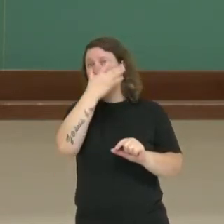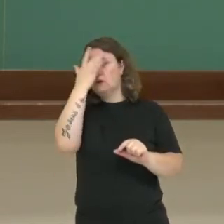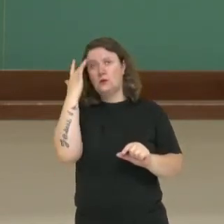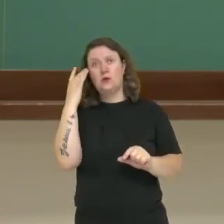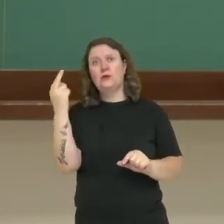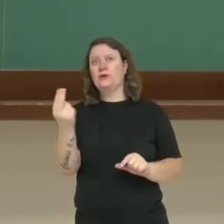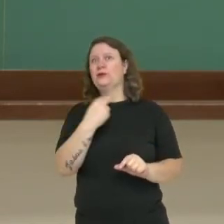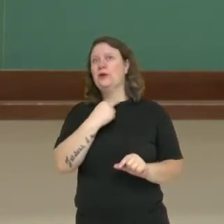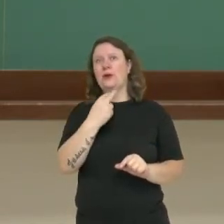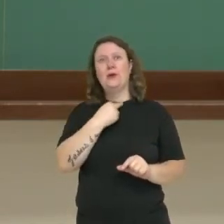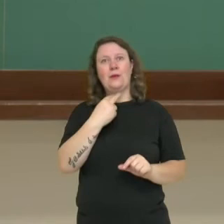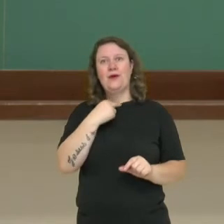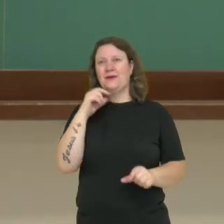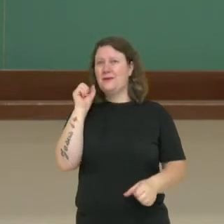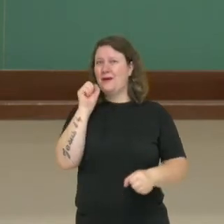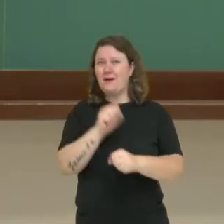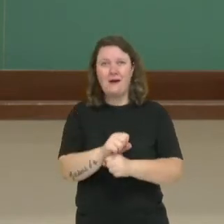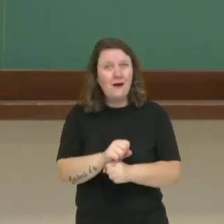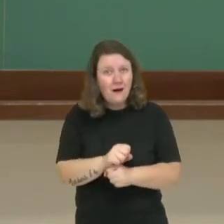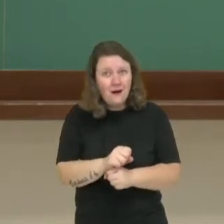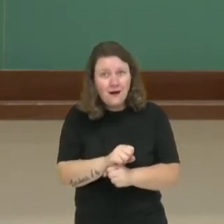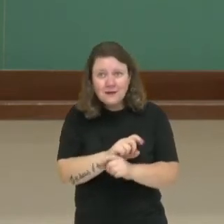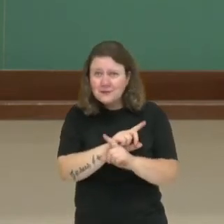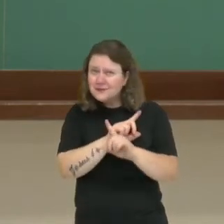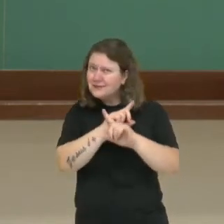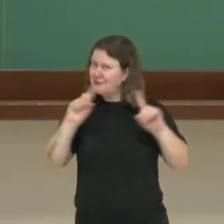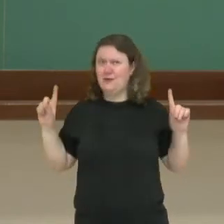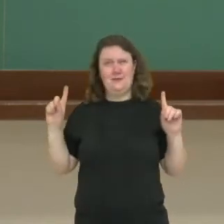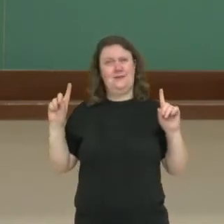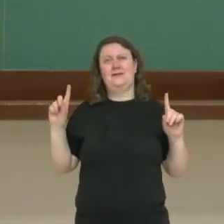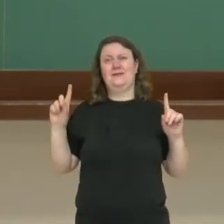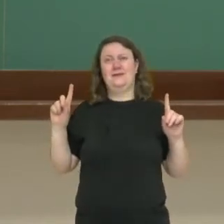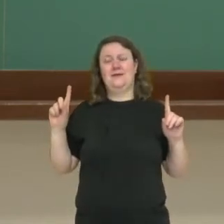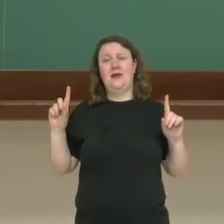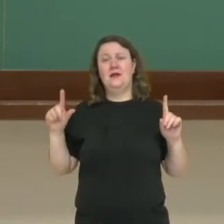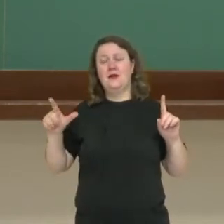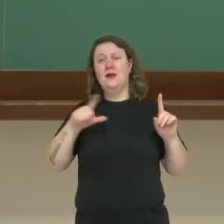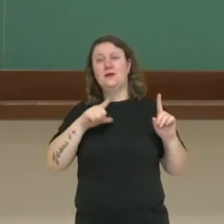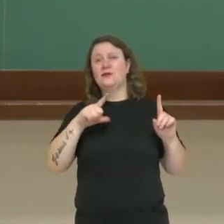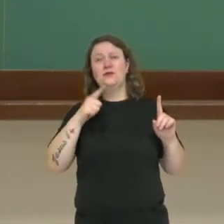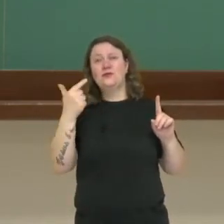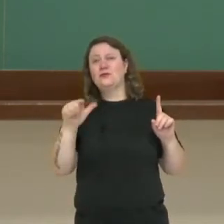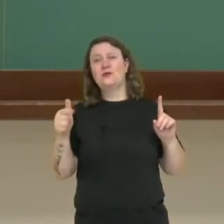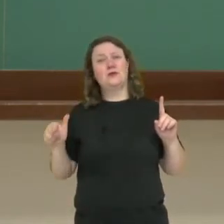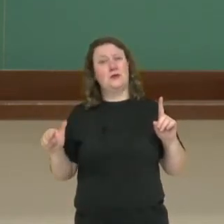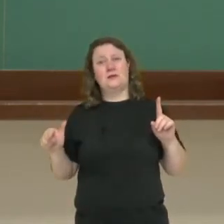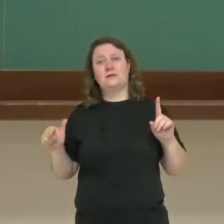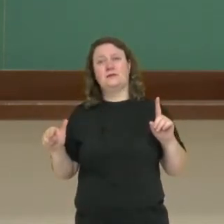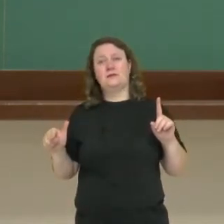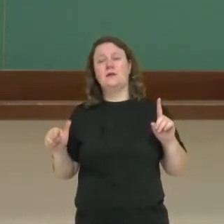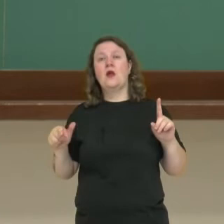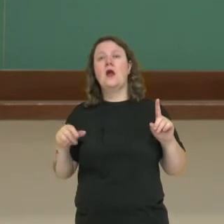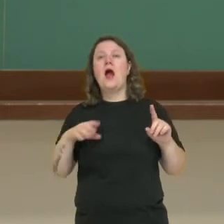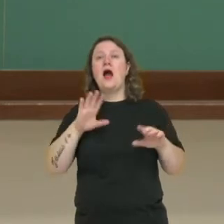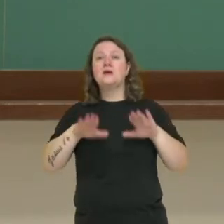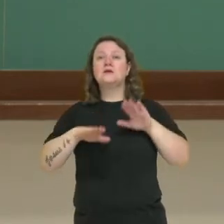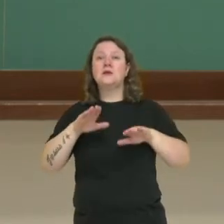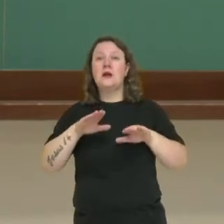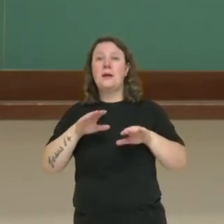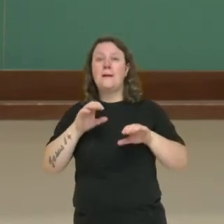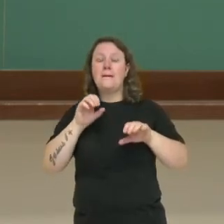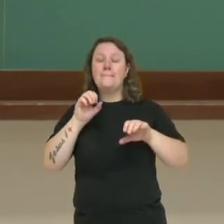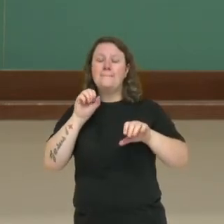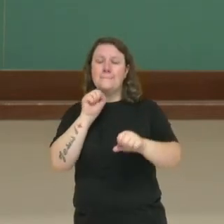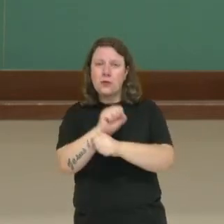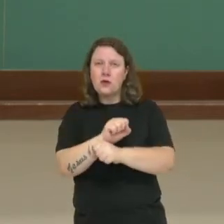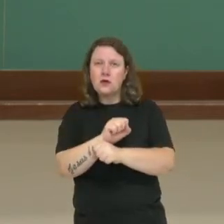pode parar de pedalar, não tem aquele sistema na roda traseira de catraca livre, em que você para de pedalar e a roda continua a